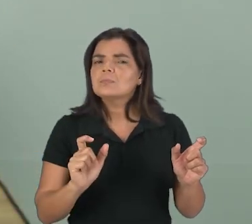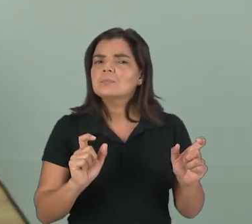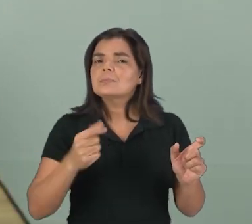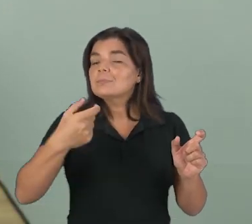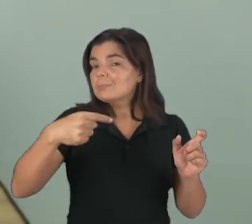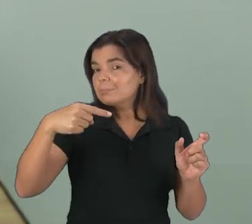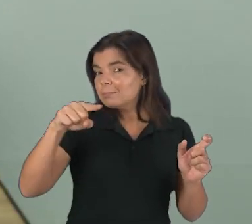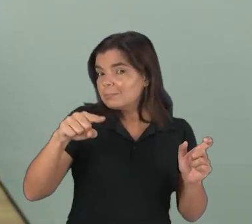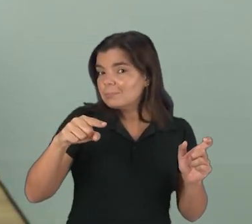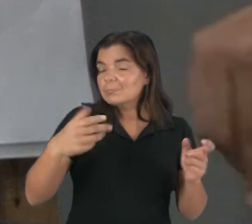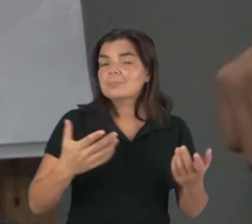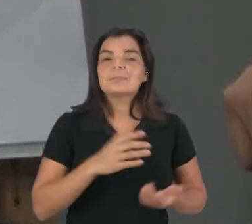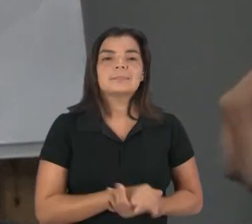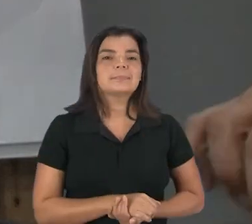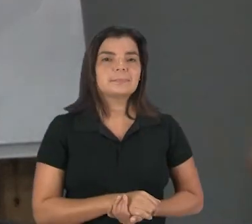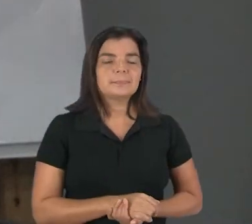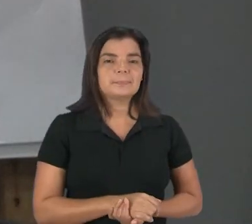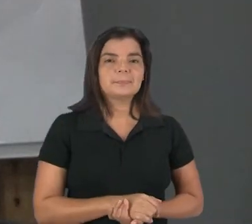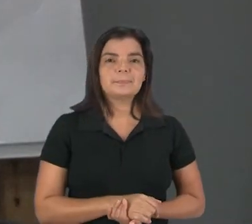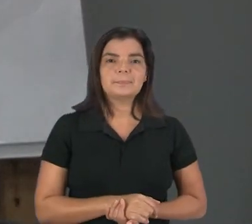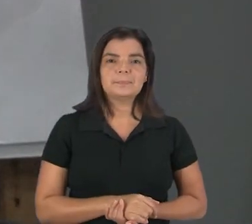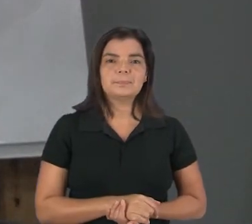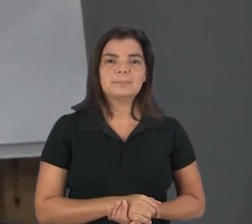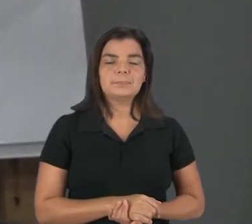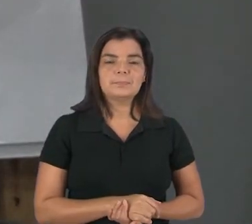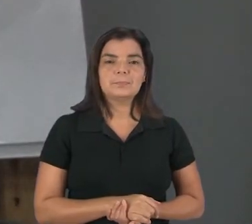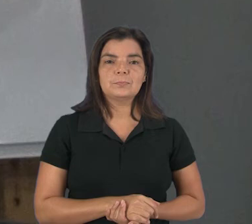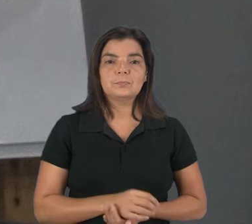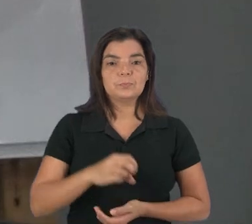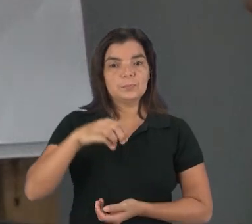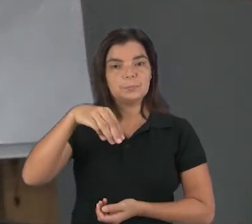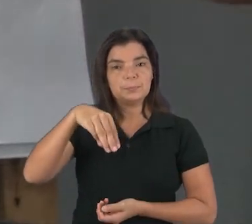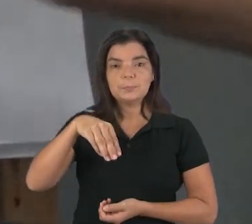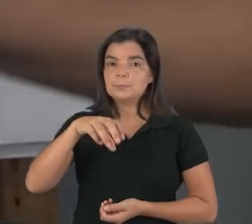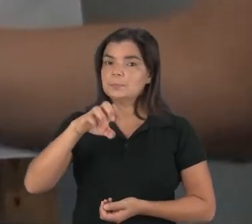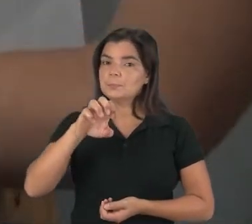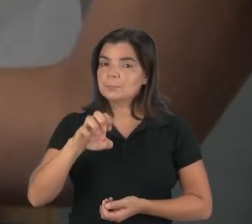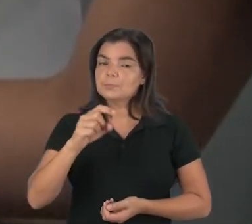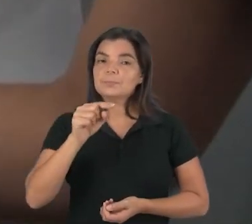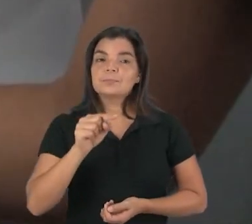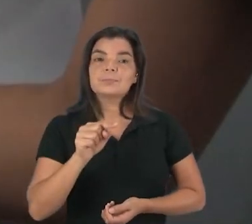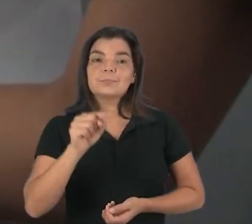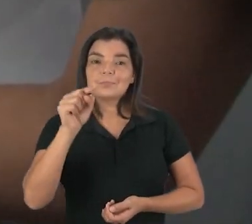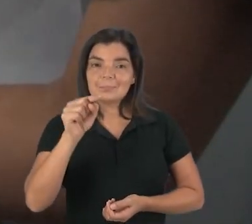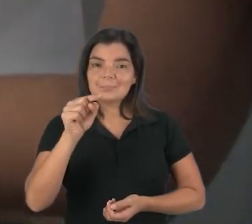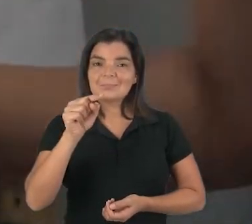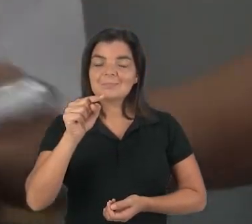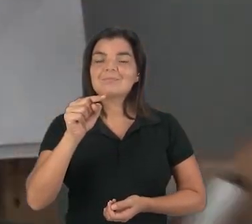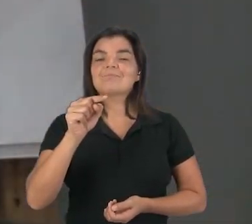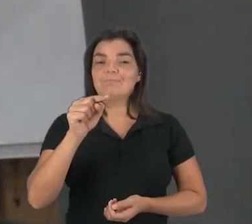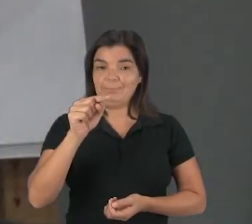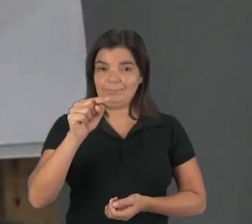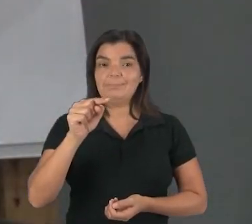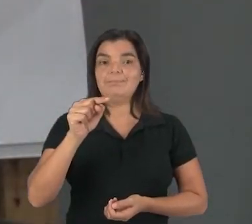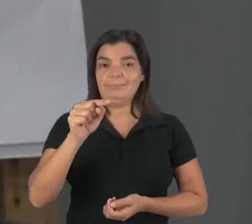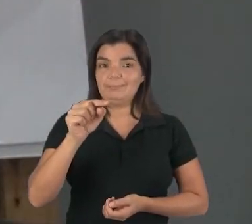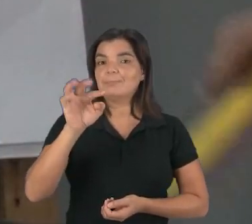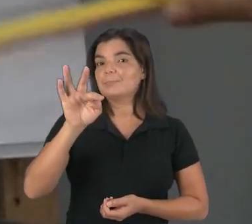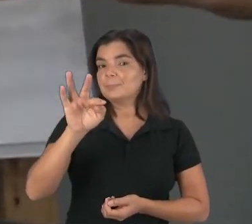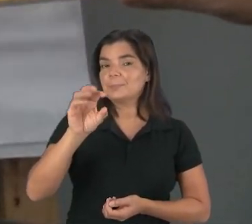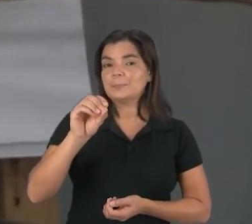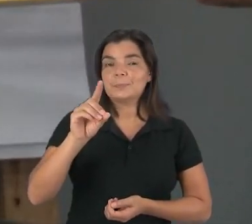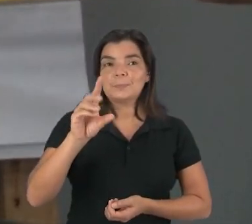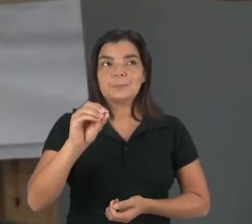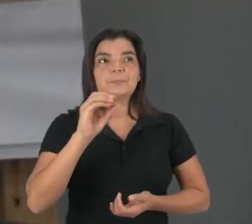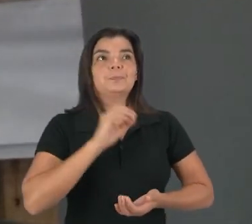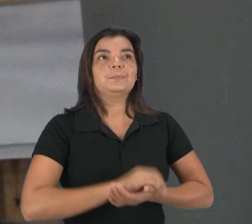acento agudo? Vamos lá, crianças. Método. Método. Olhem só. Muito